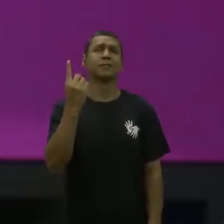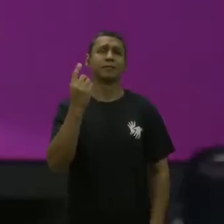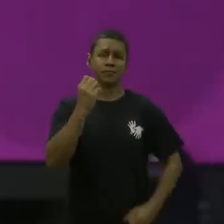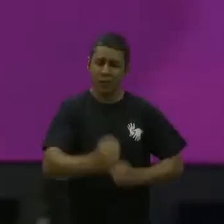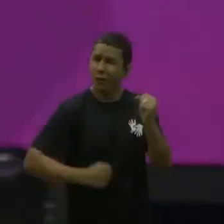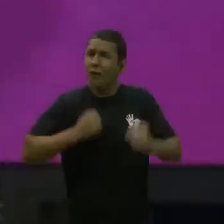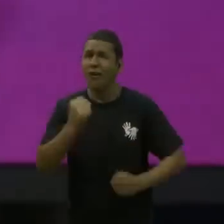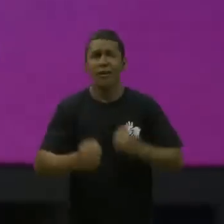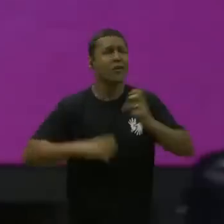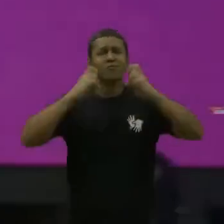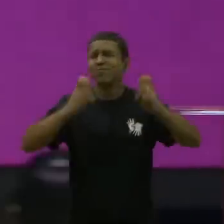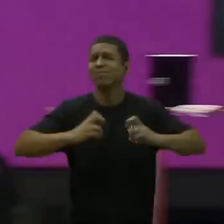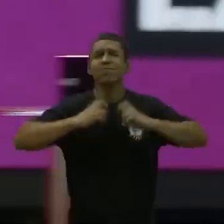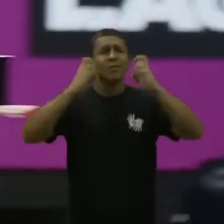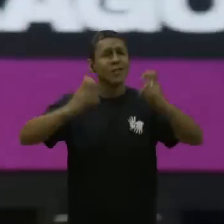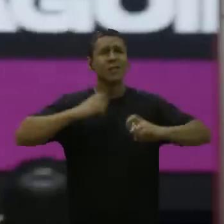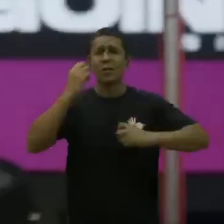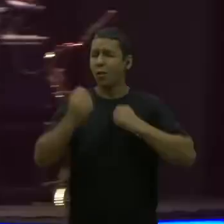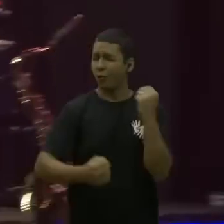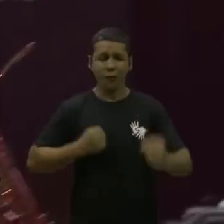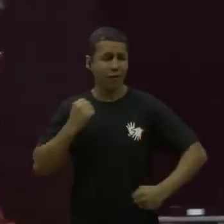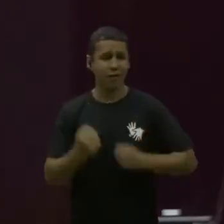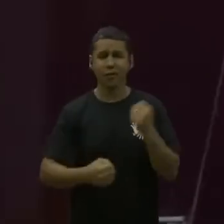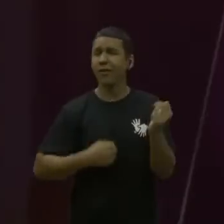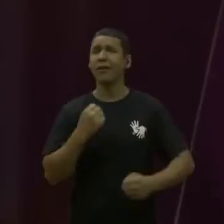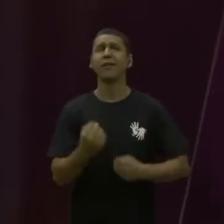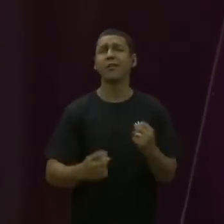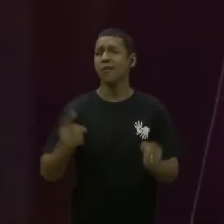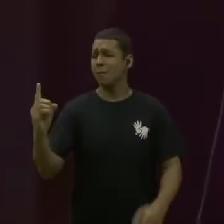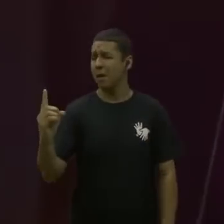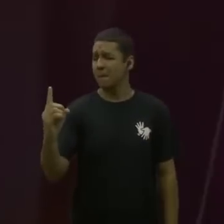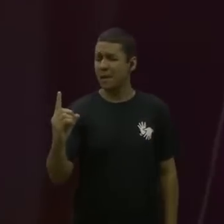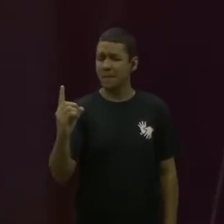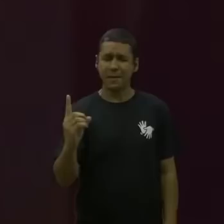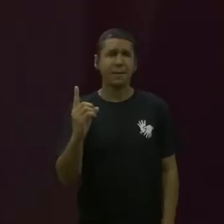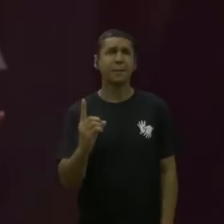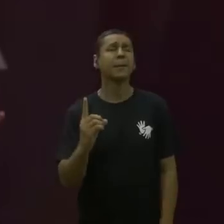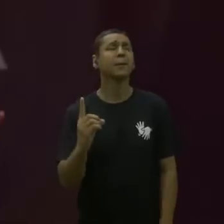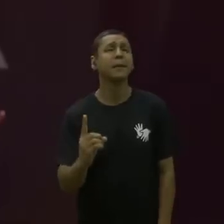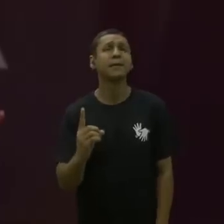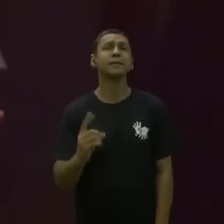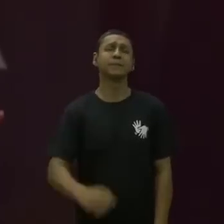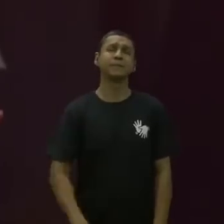Corre, grita, corre, grita, corre, grita.